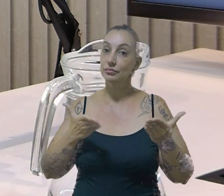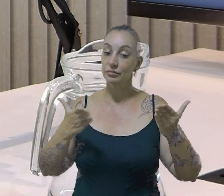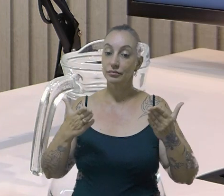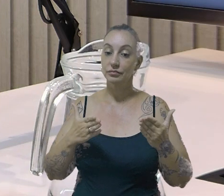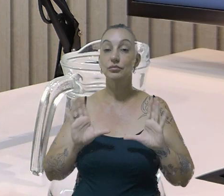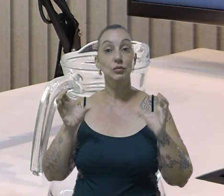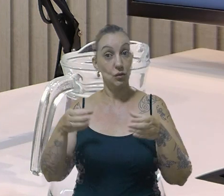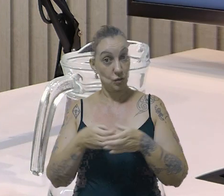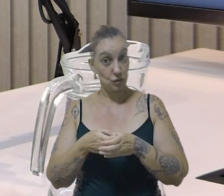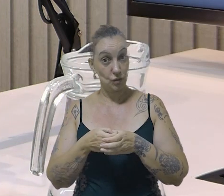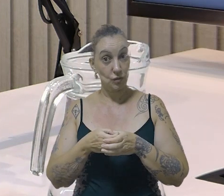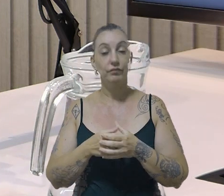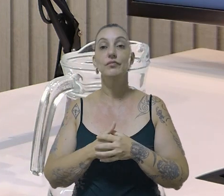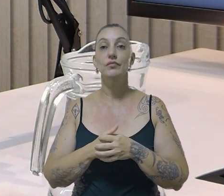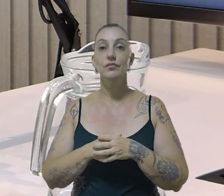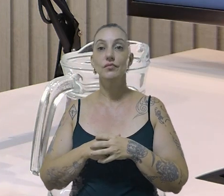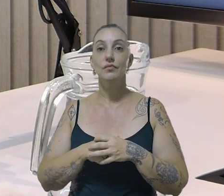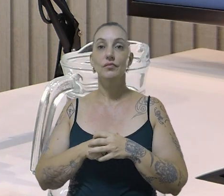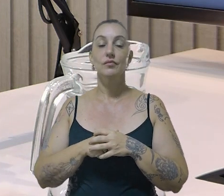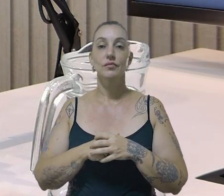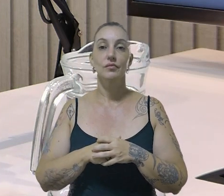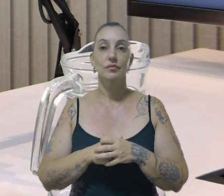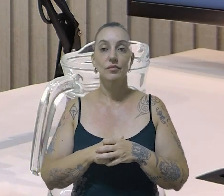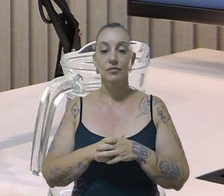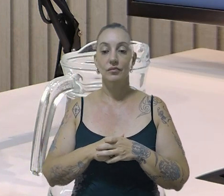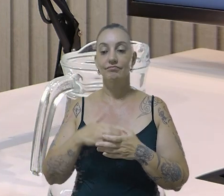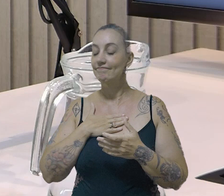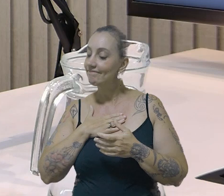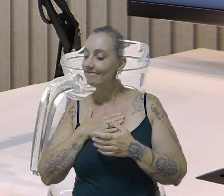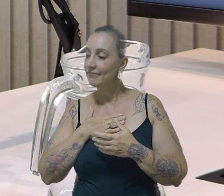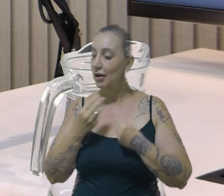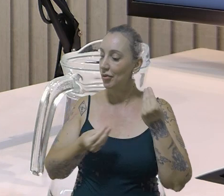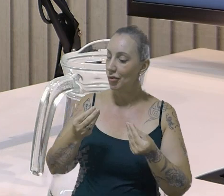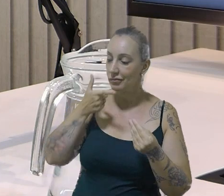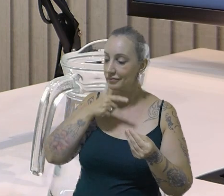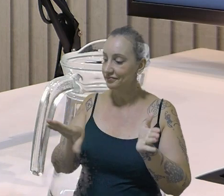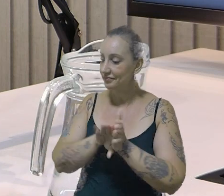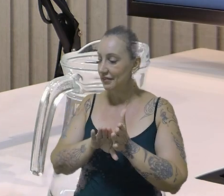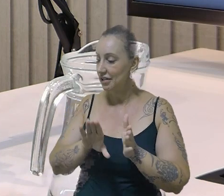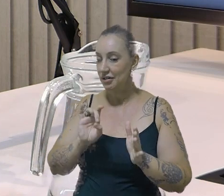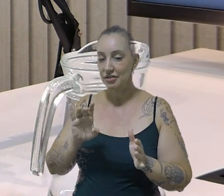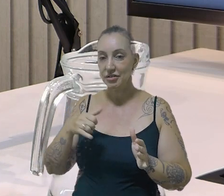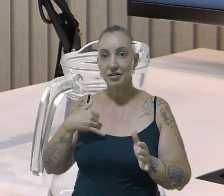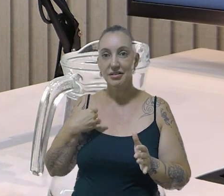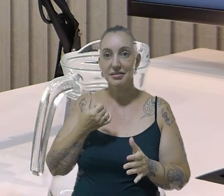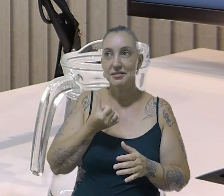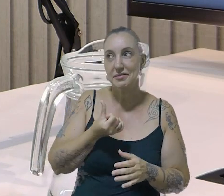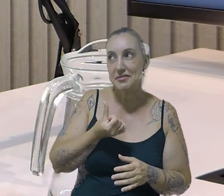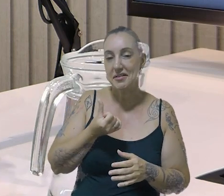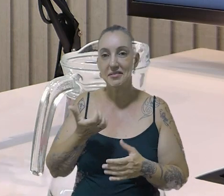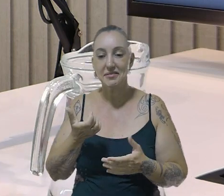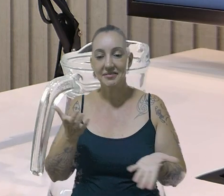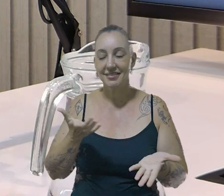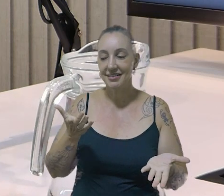companhia e eu acho eu ainda fico tipo gente como que eu vim parar aqui eu só tenho 6 anos mas ao mesmo tempo